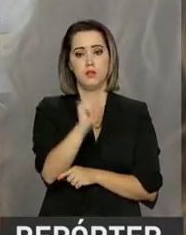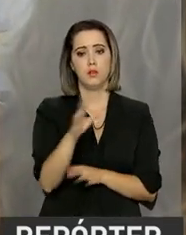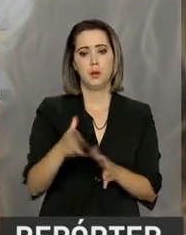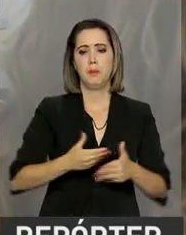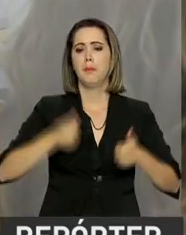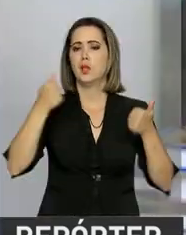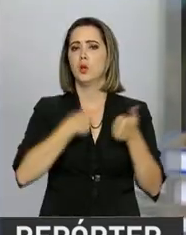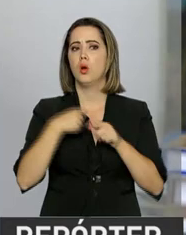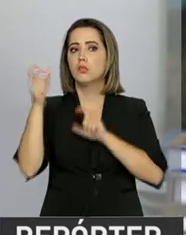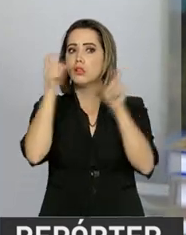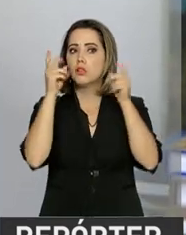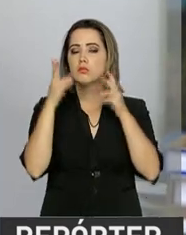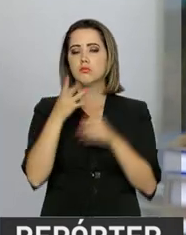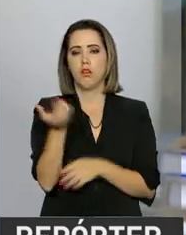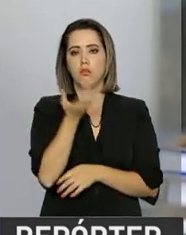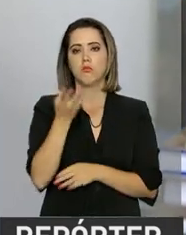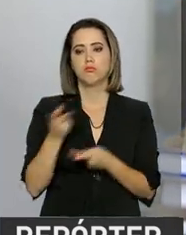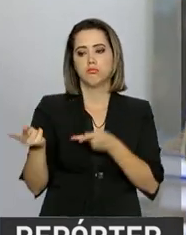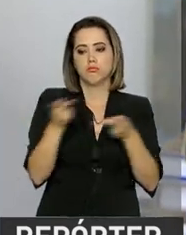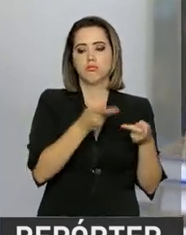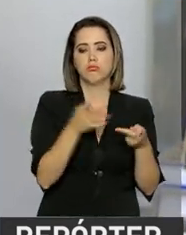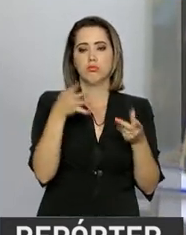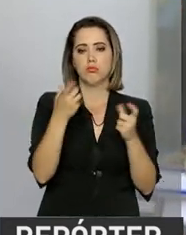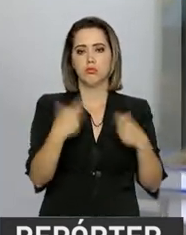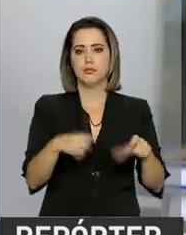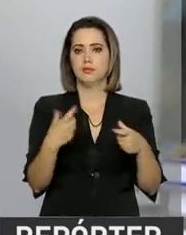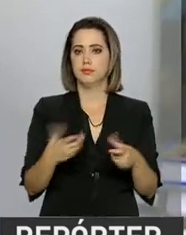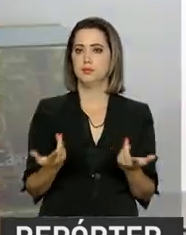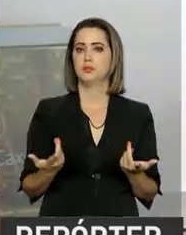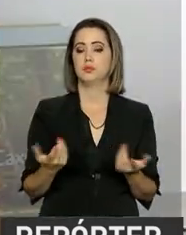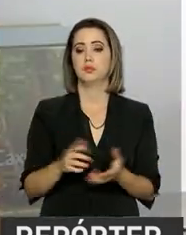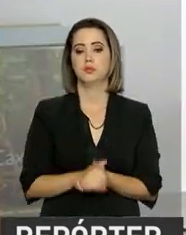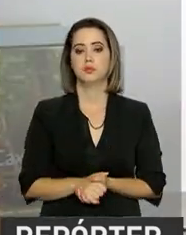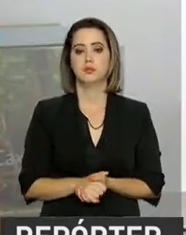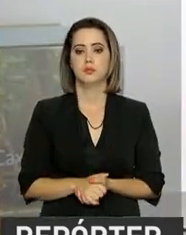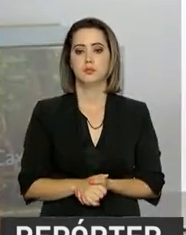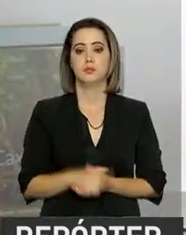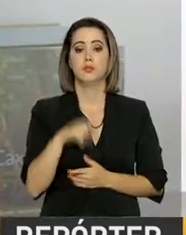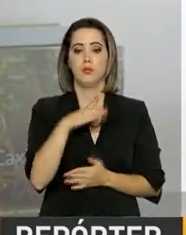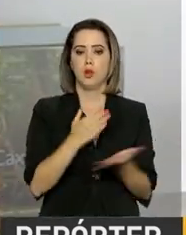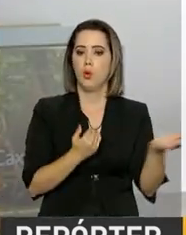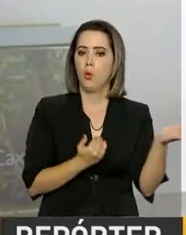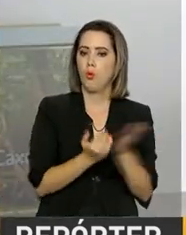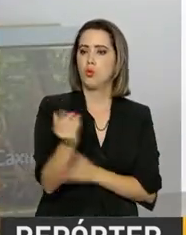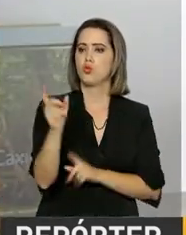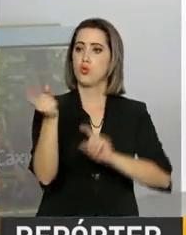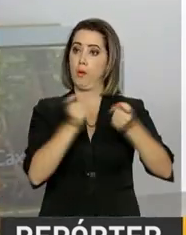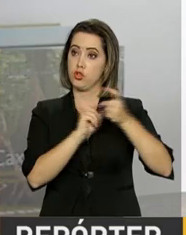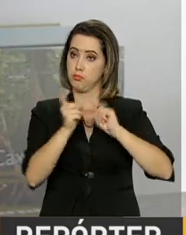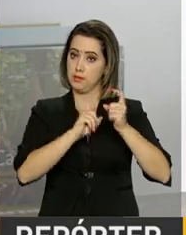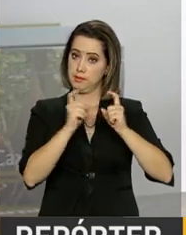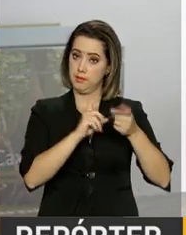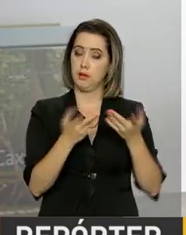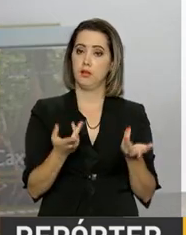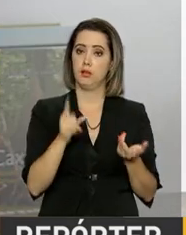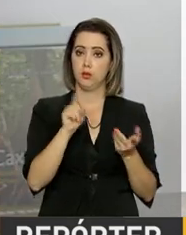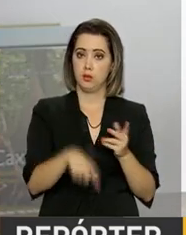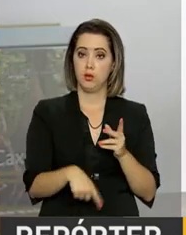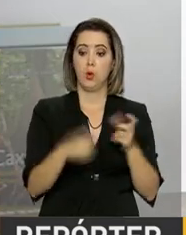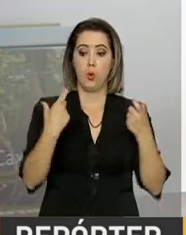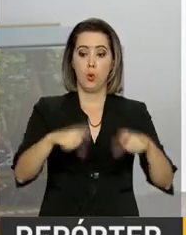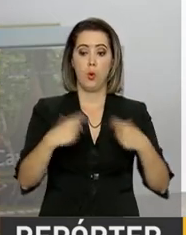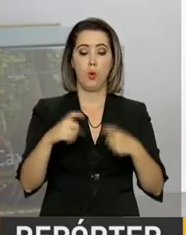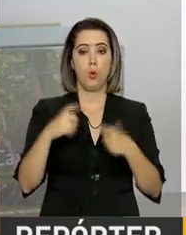atrair mais visitantes para as unidades de conservação federais. O ICMB continua o gestor do parque, até porque é uma área